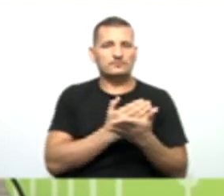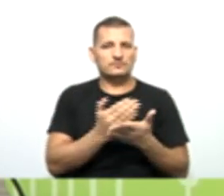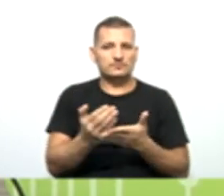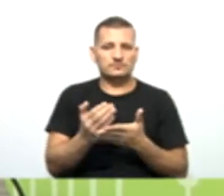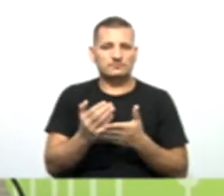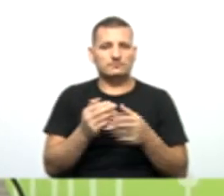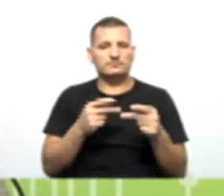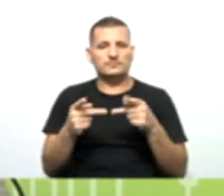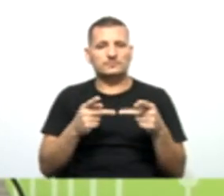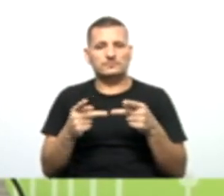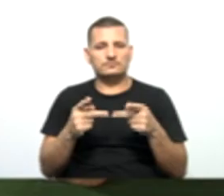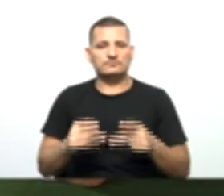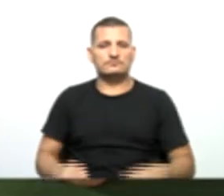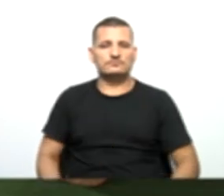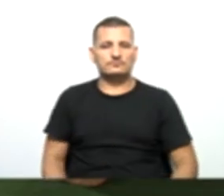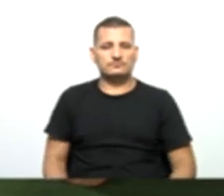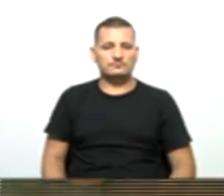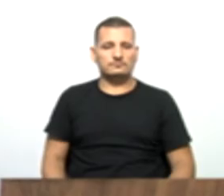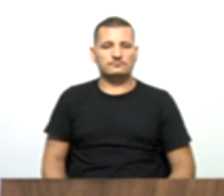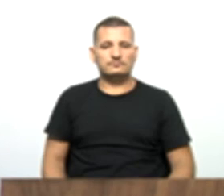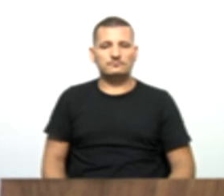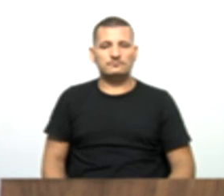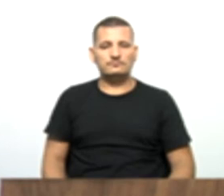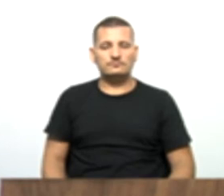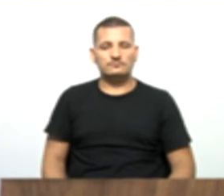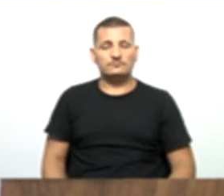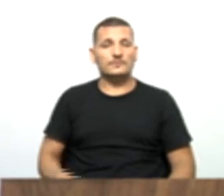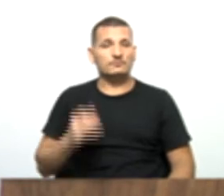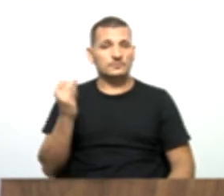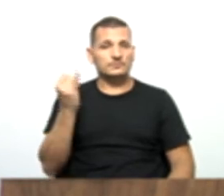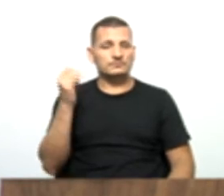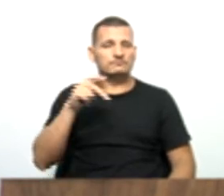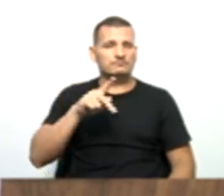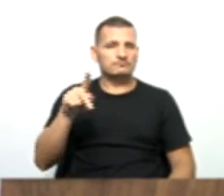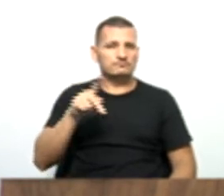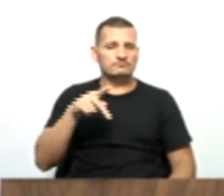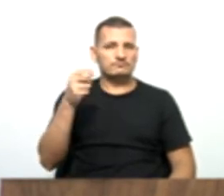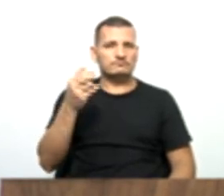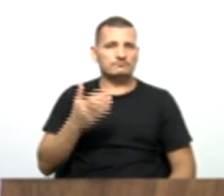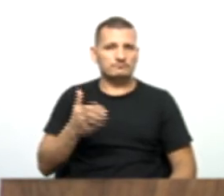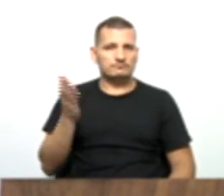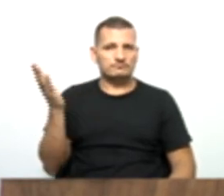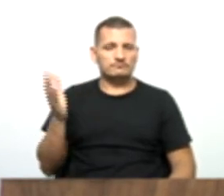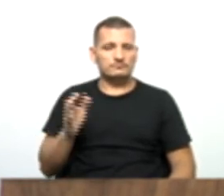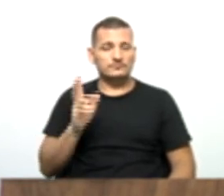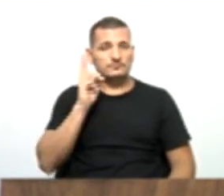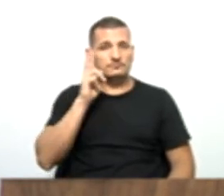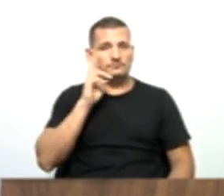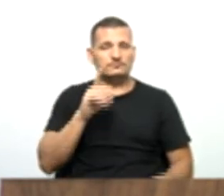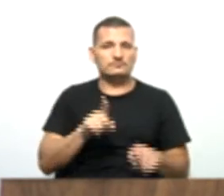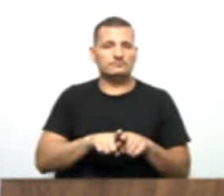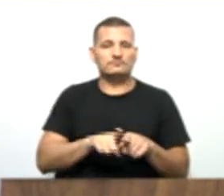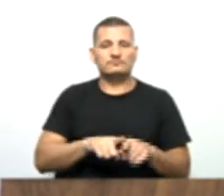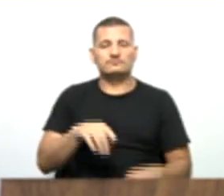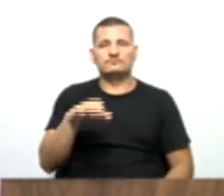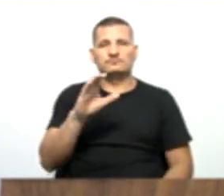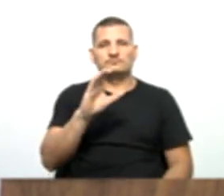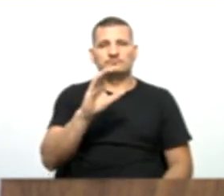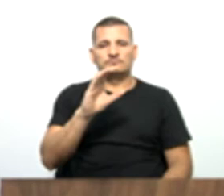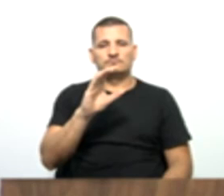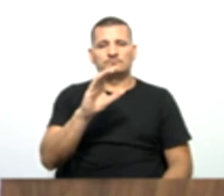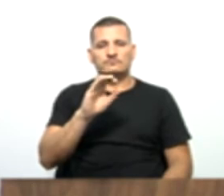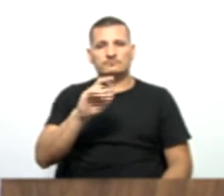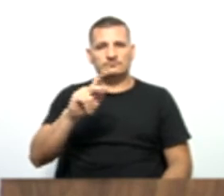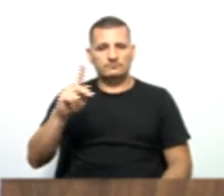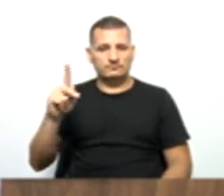projeto também. Professor Saulo, é importante o que o professor falou. Vale salientar, gente, que na cooperativa, no caso,